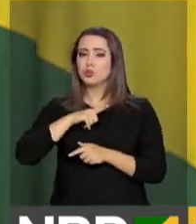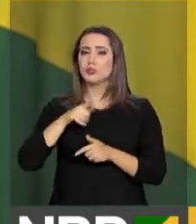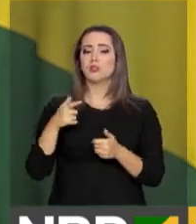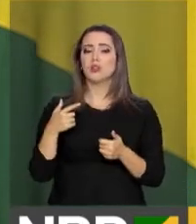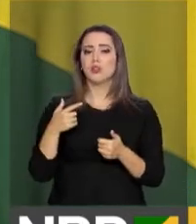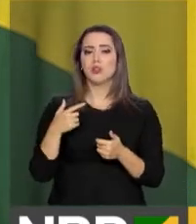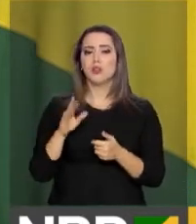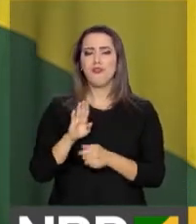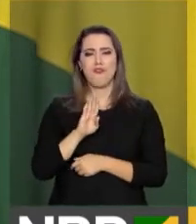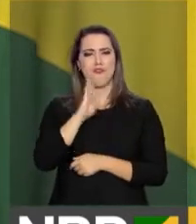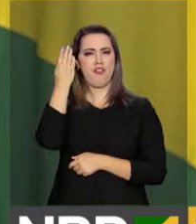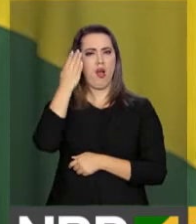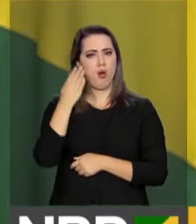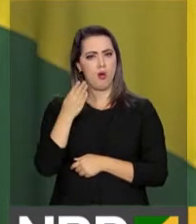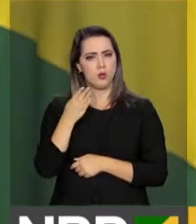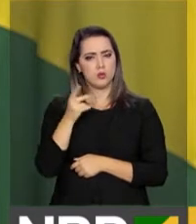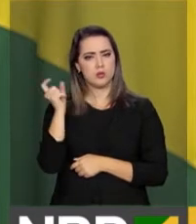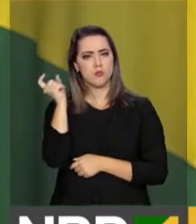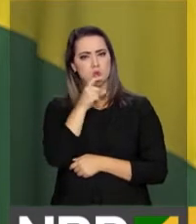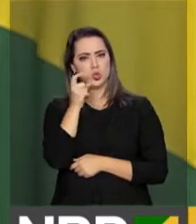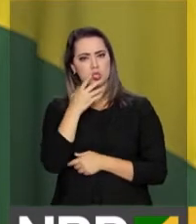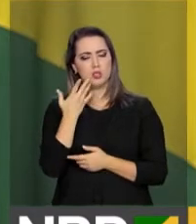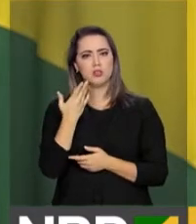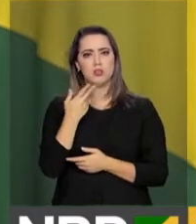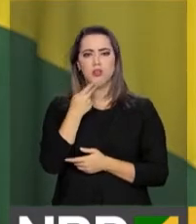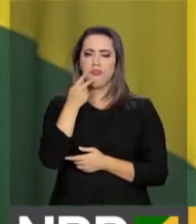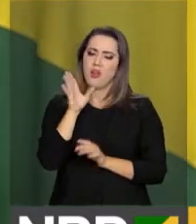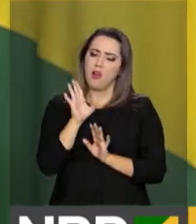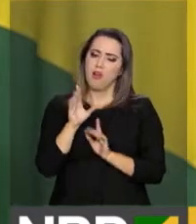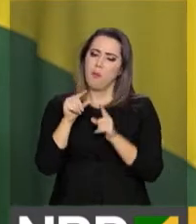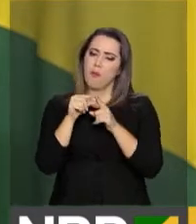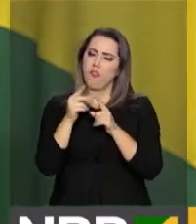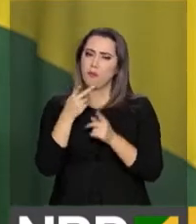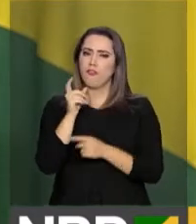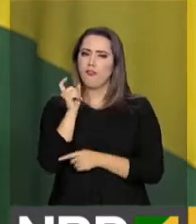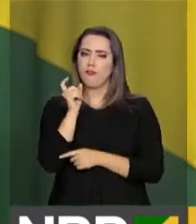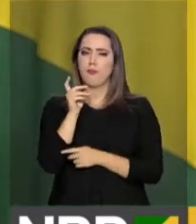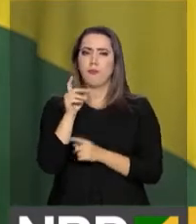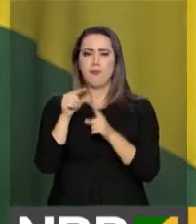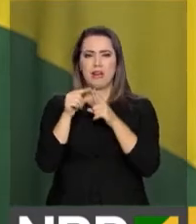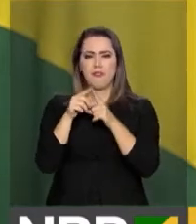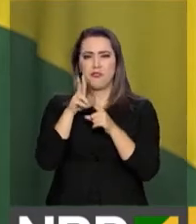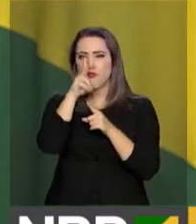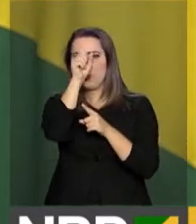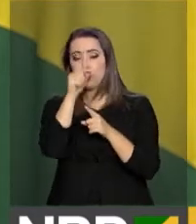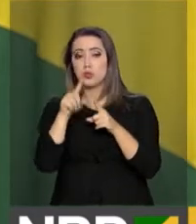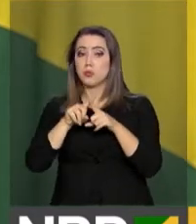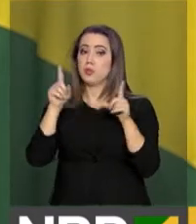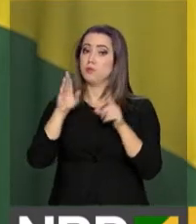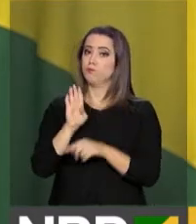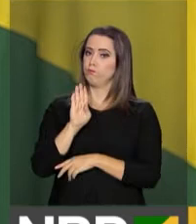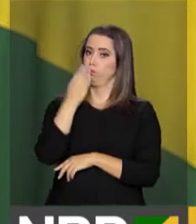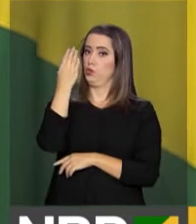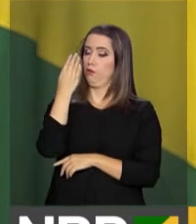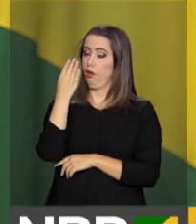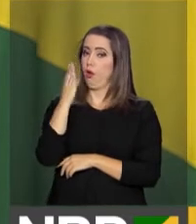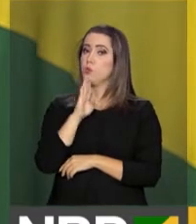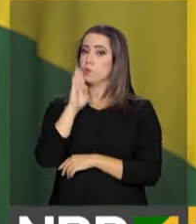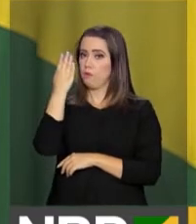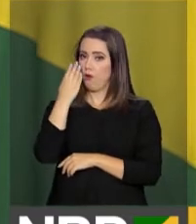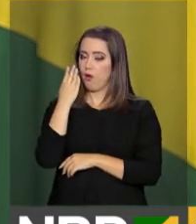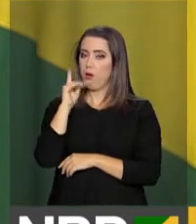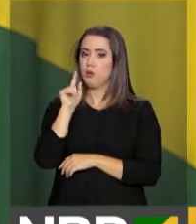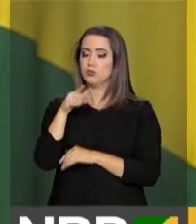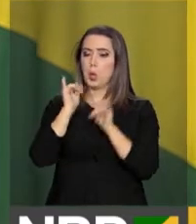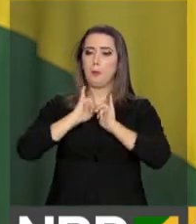falsidade talvez esteja não pode usá-lo cabo muito fortes mas uma falsidade que se alardeia e se